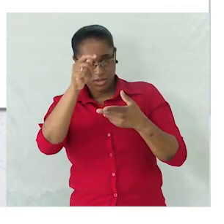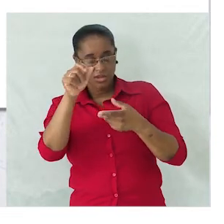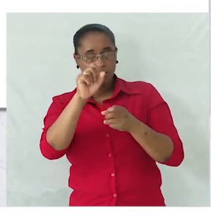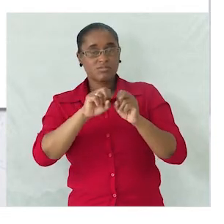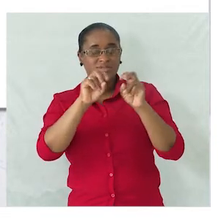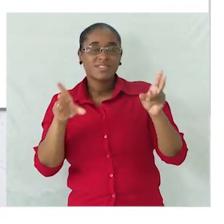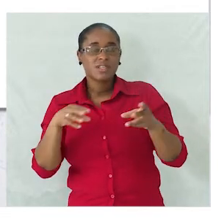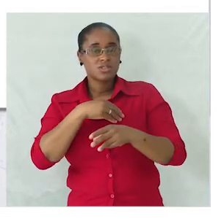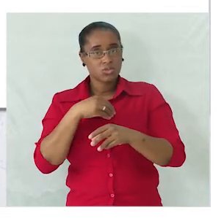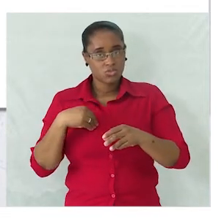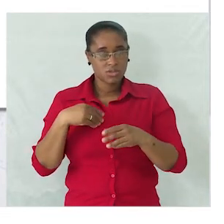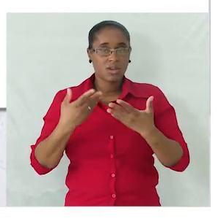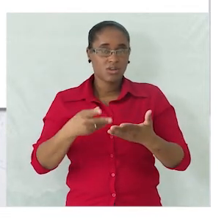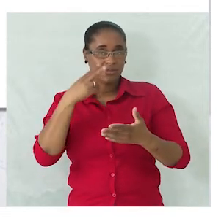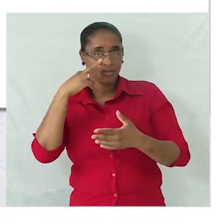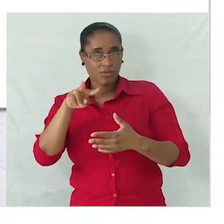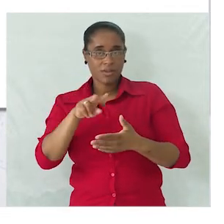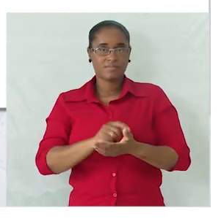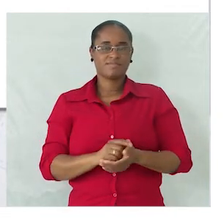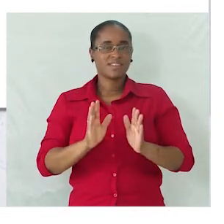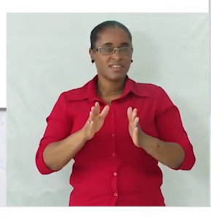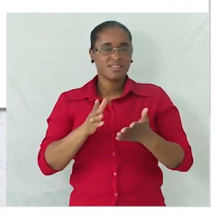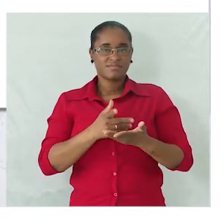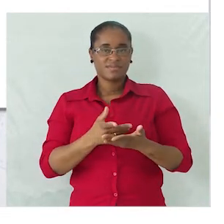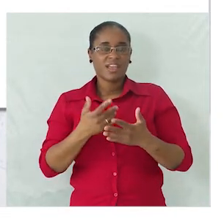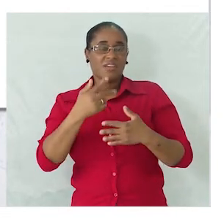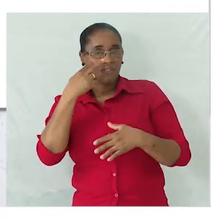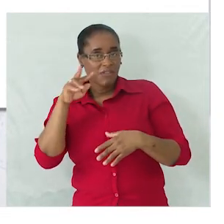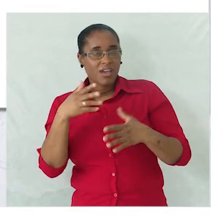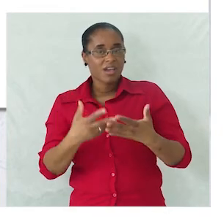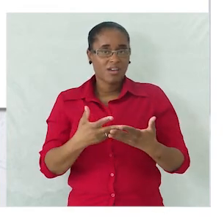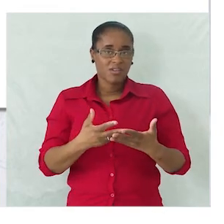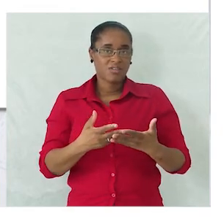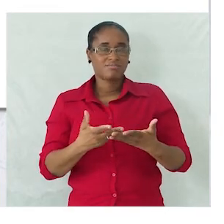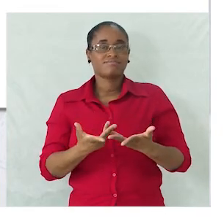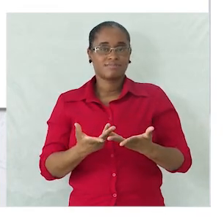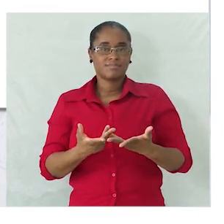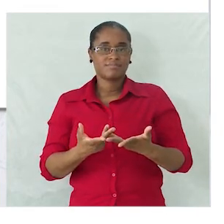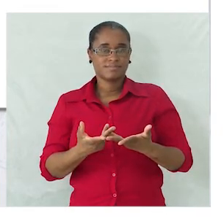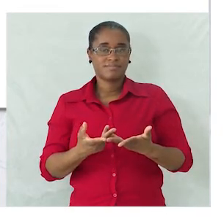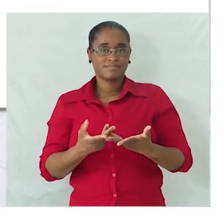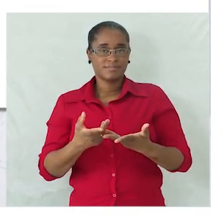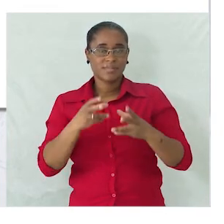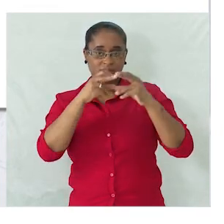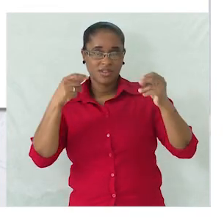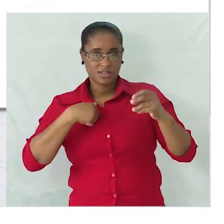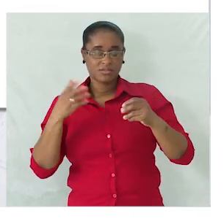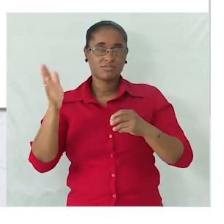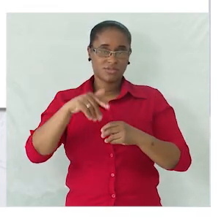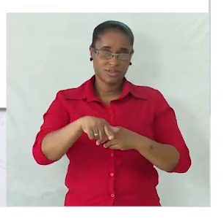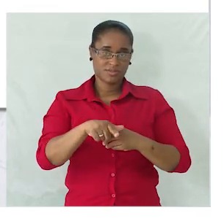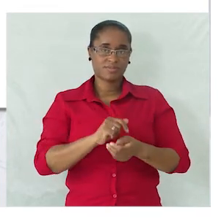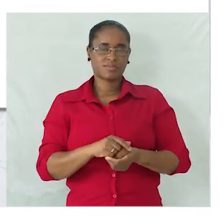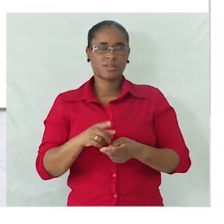vamos lá ver. Já está? Vamos ver agora então as sugestões que eu trouxe. A primeira é a seguinte: